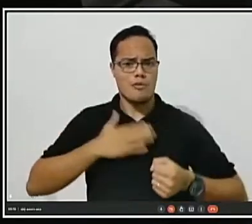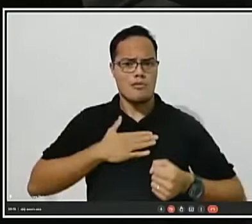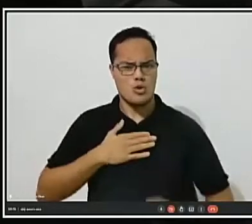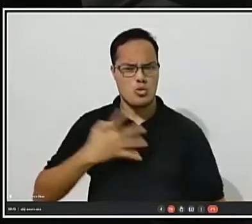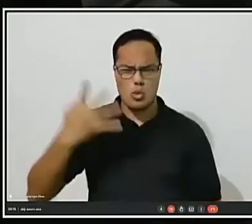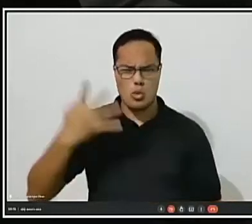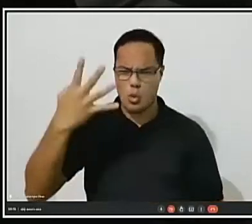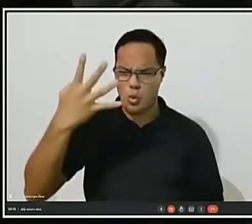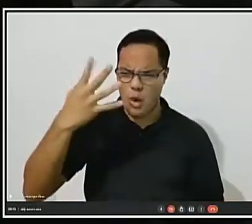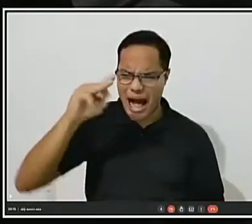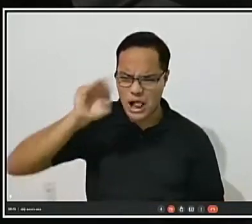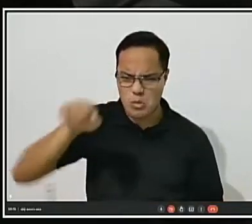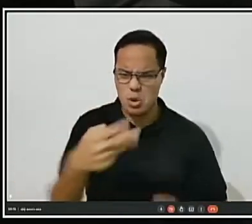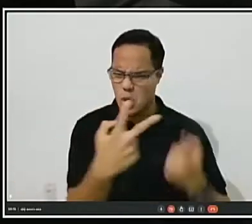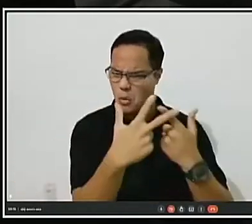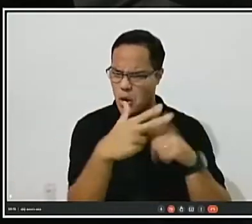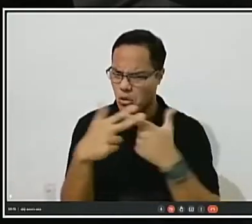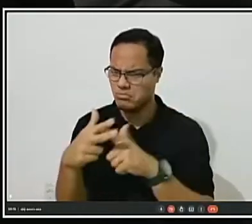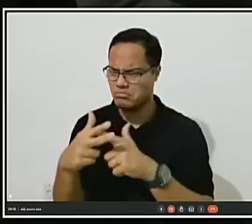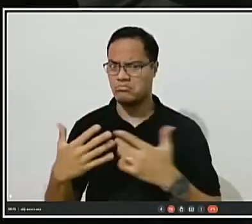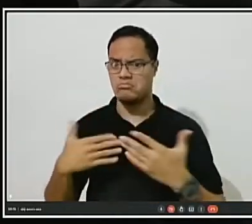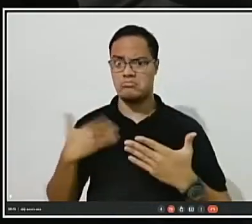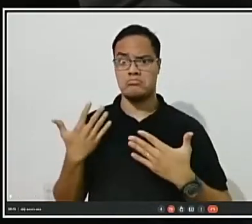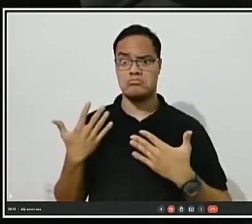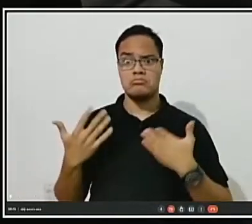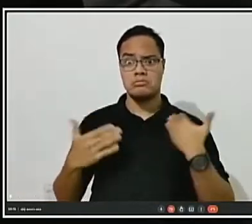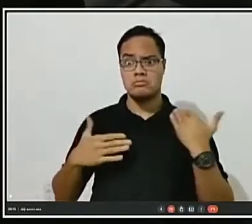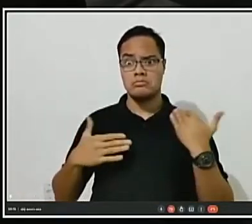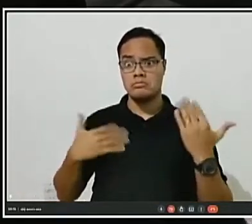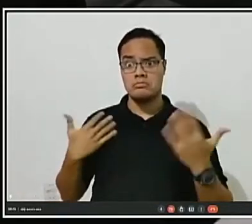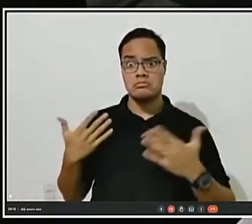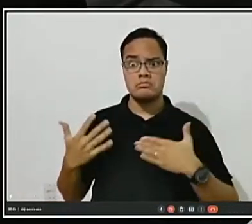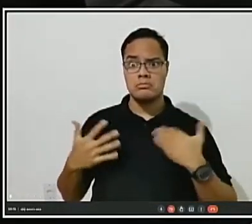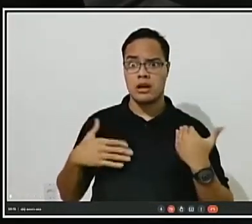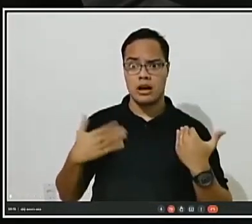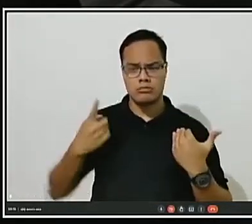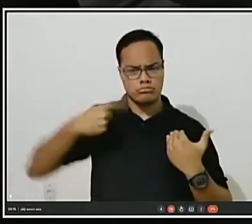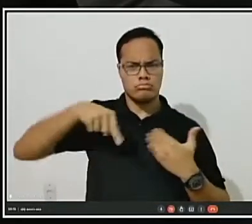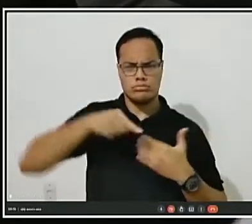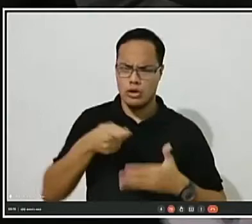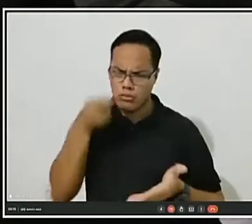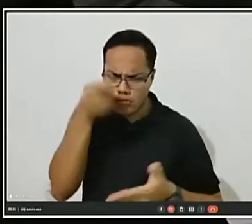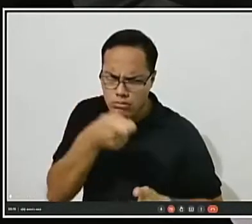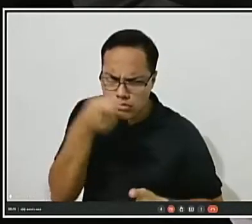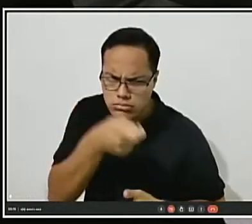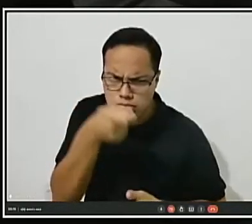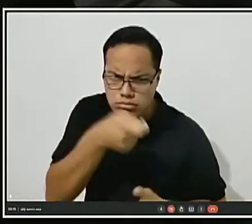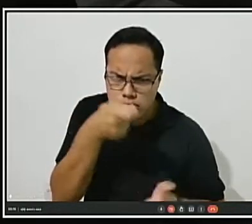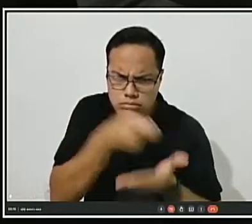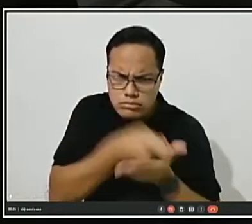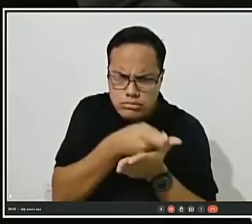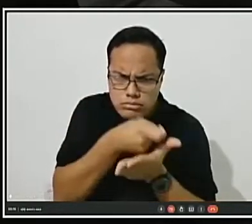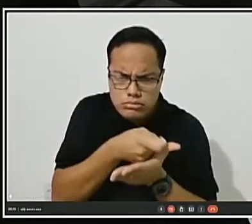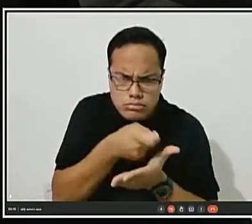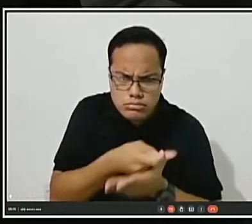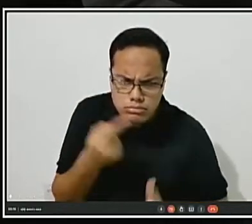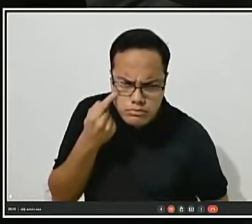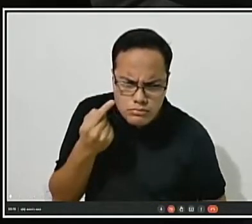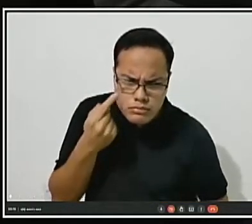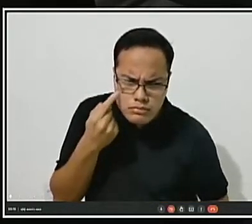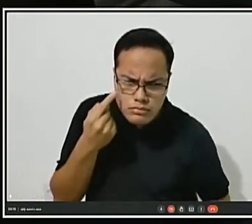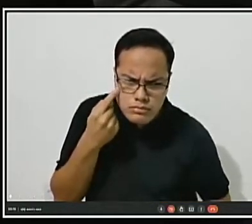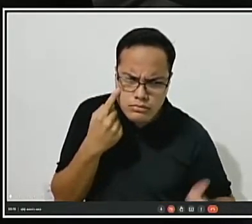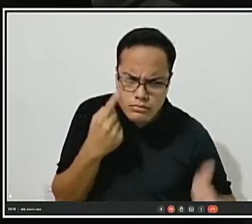É assustador. Vamos ter que ficar em cima desse concerto que vai ter ali.